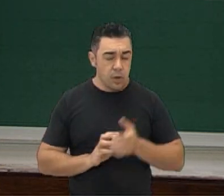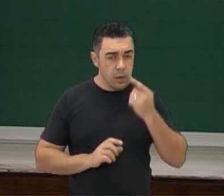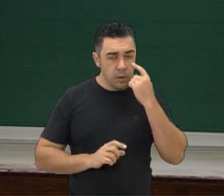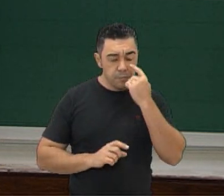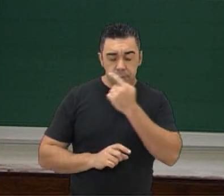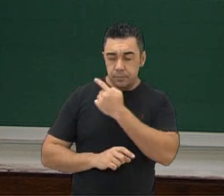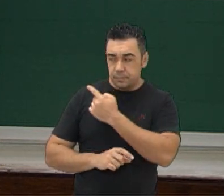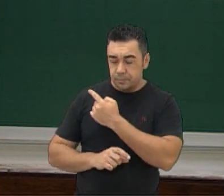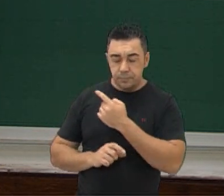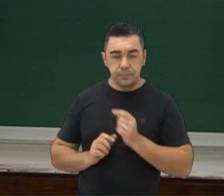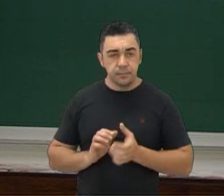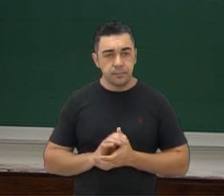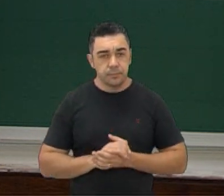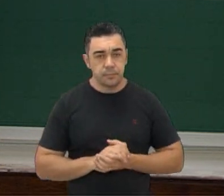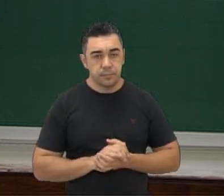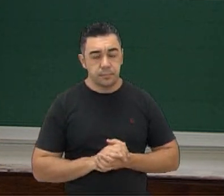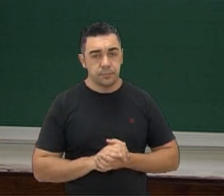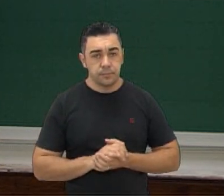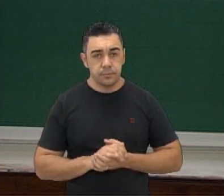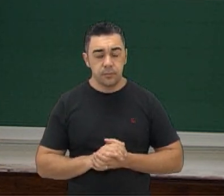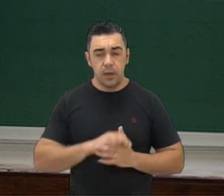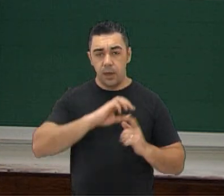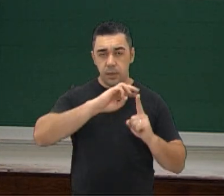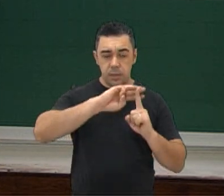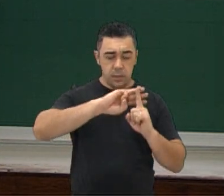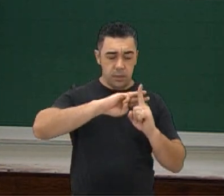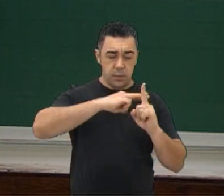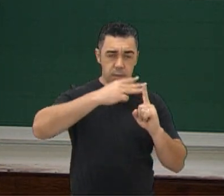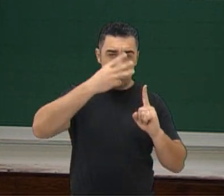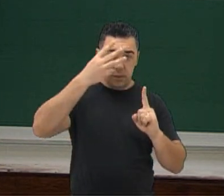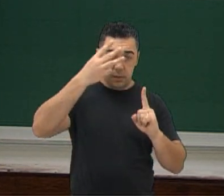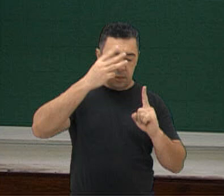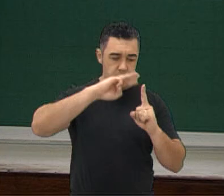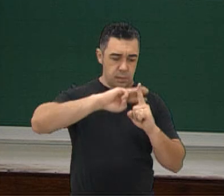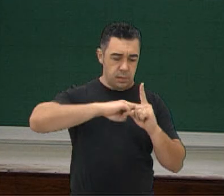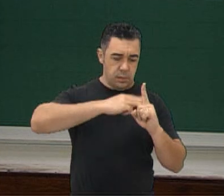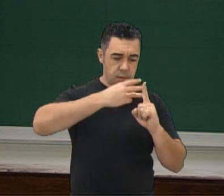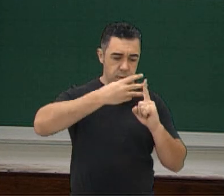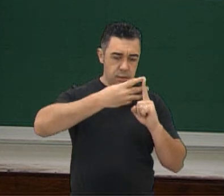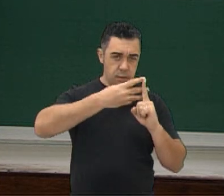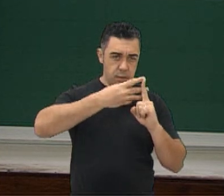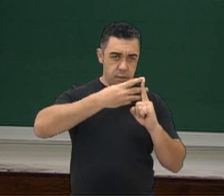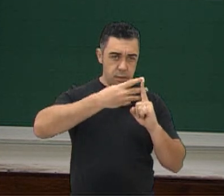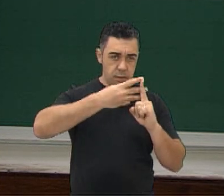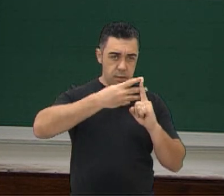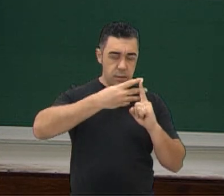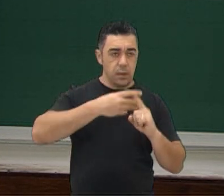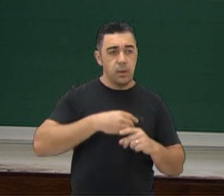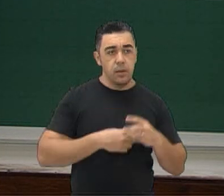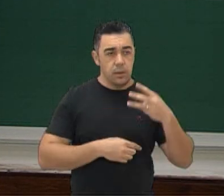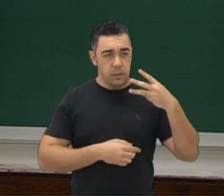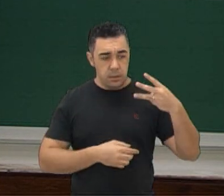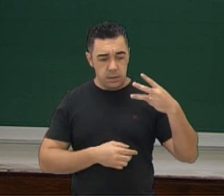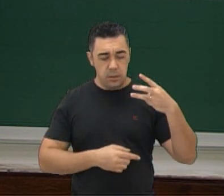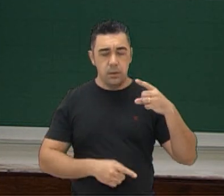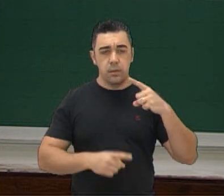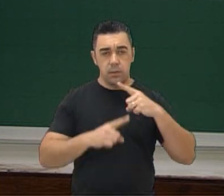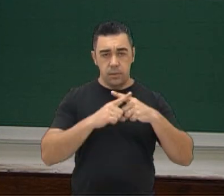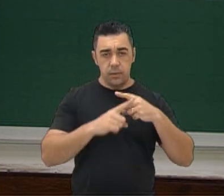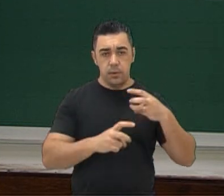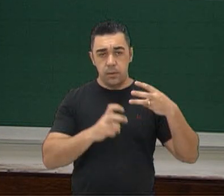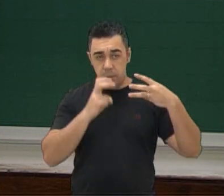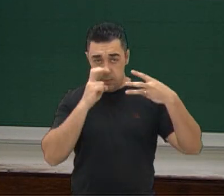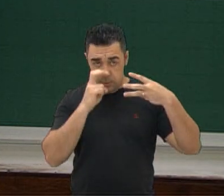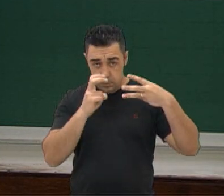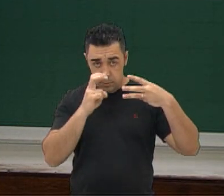está destacado. Quando ele fala triplicarmos, faz referência a 3. O número